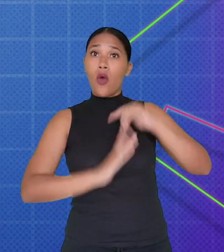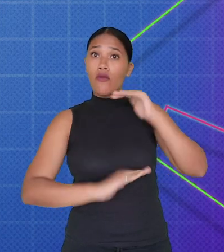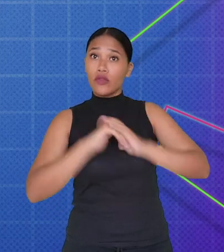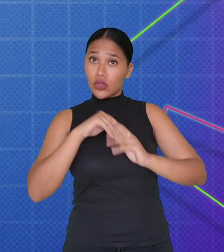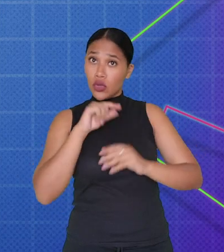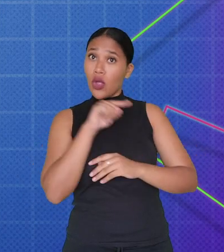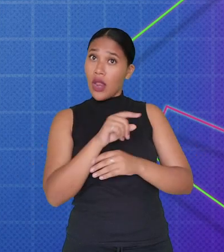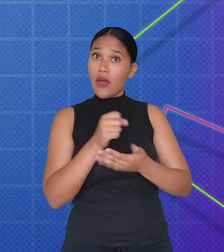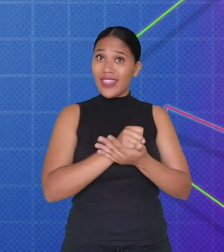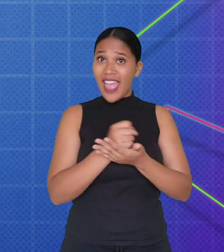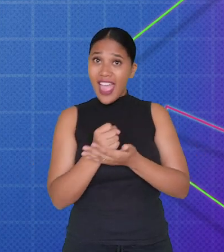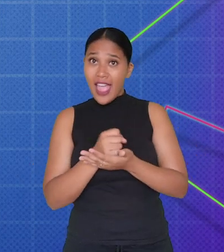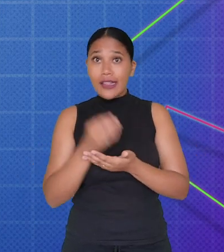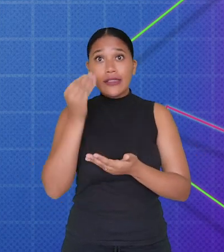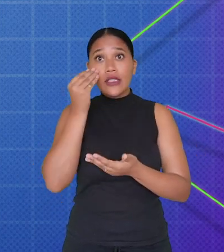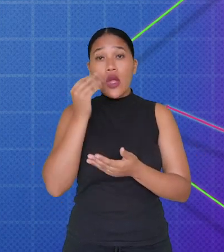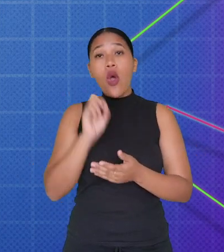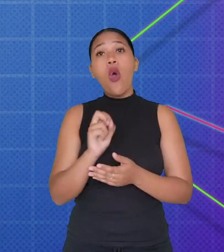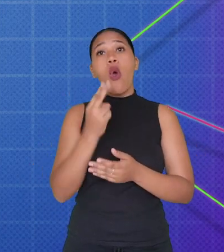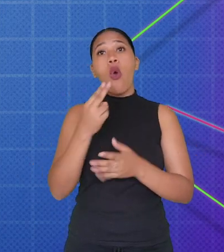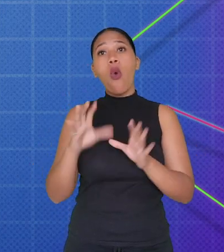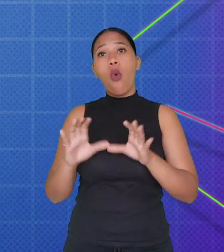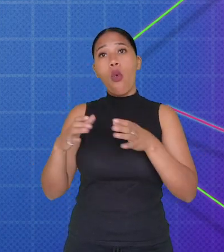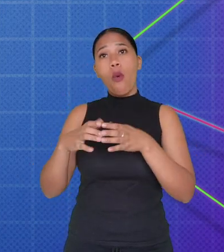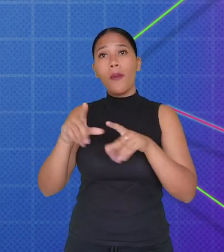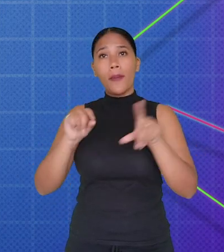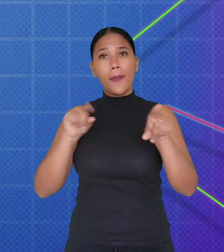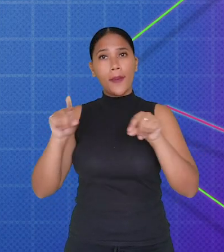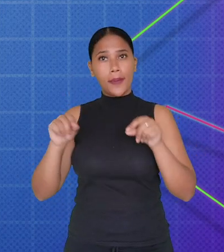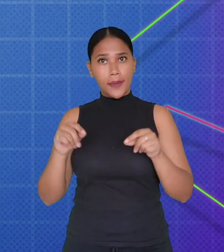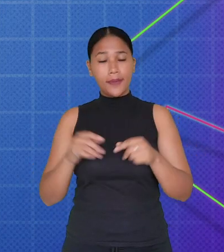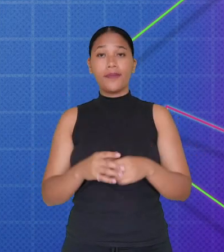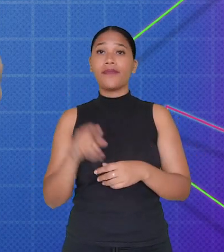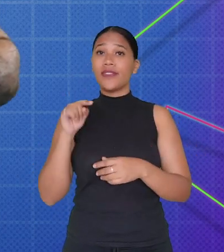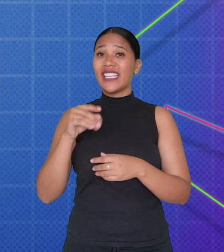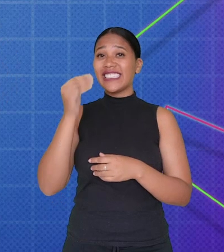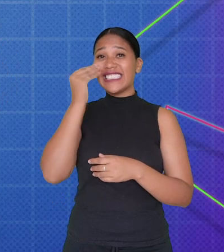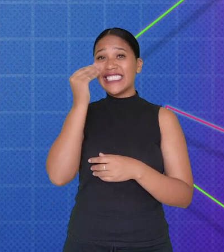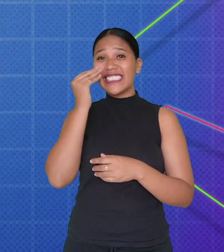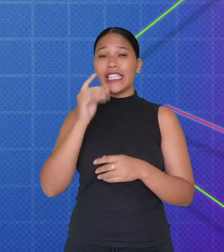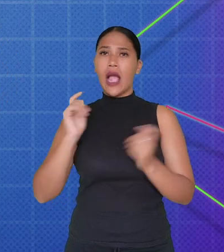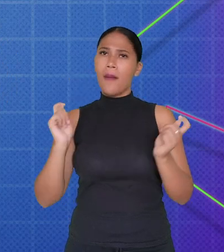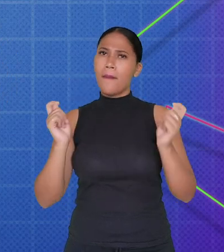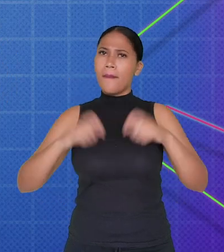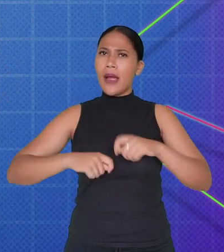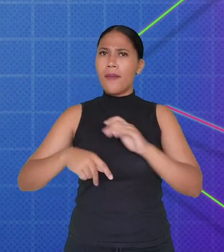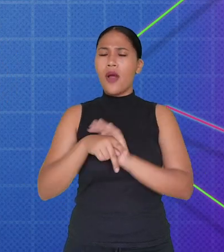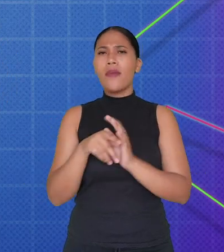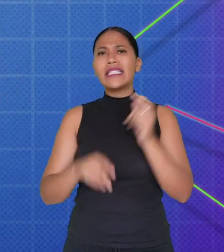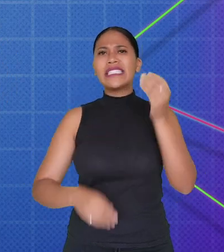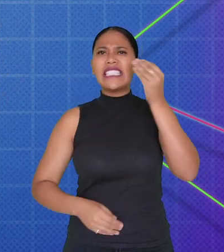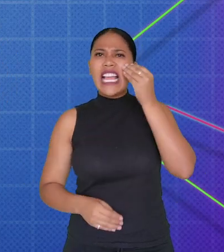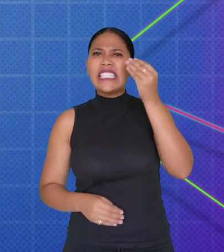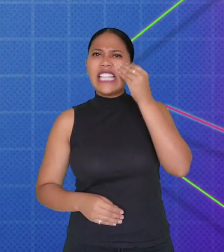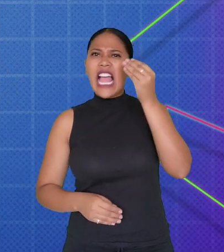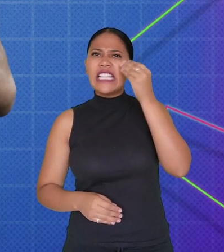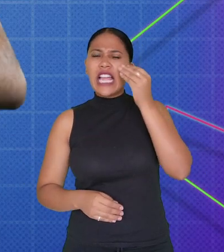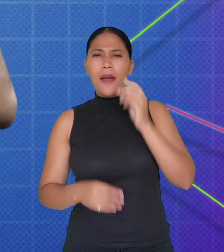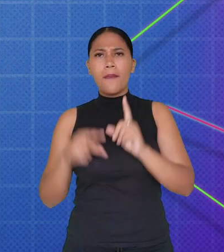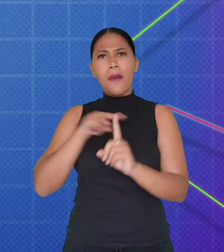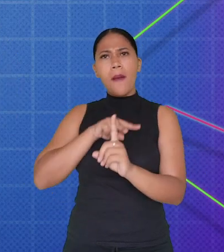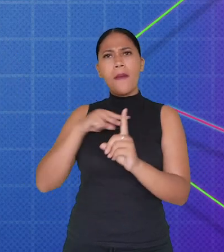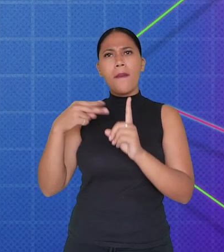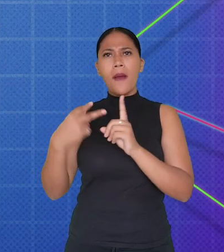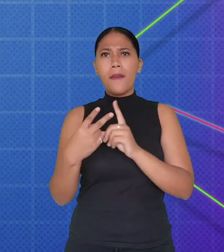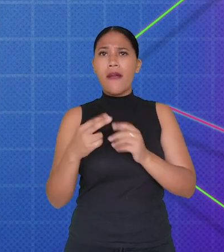de testadores profissionais ou até mesmo de um grupo selecionado de jogadores Esses testadores são capazes de testar o jogo sobre